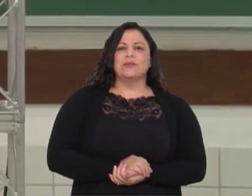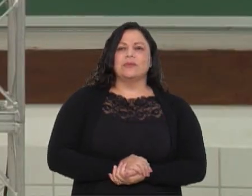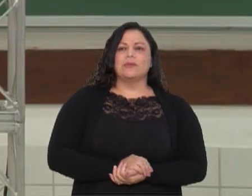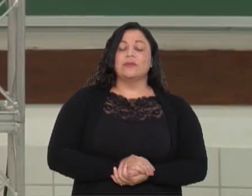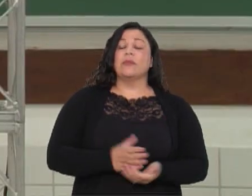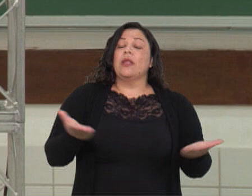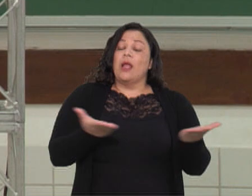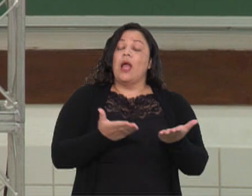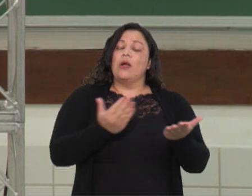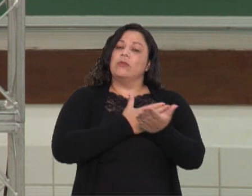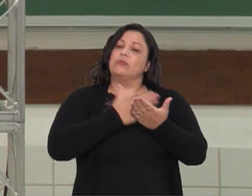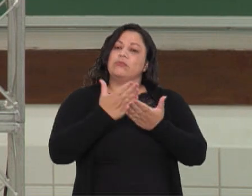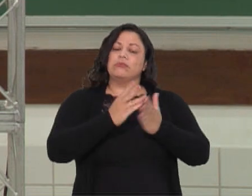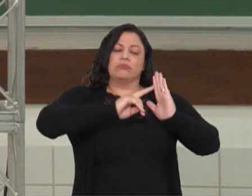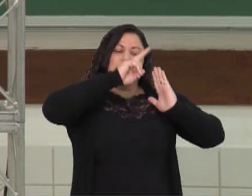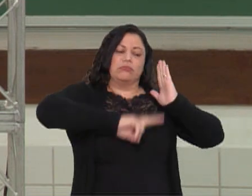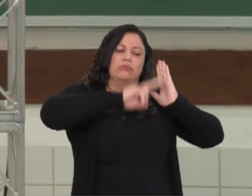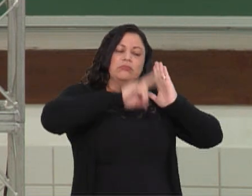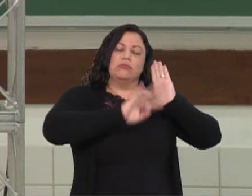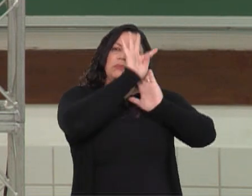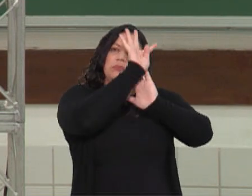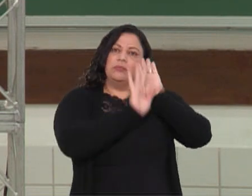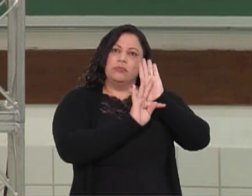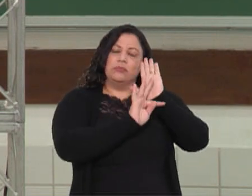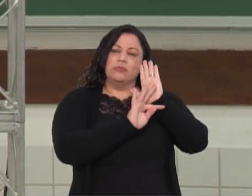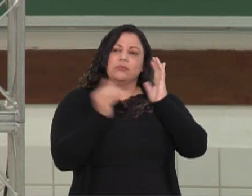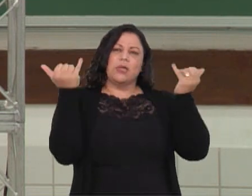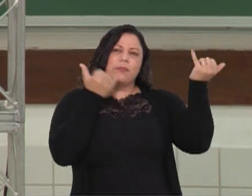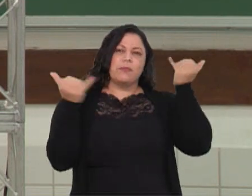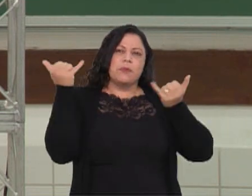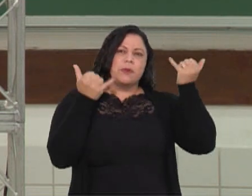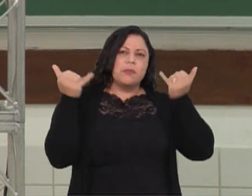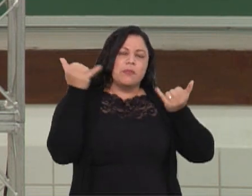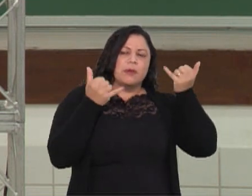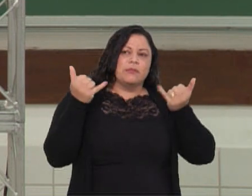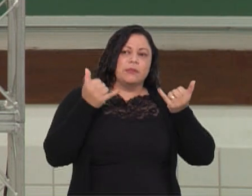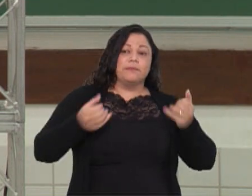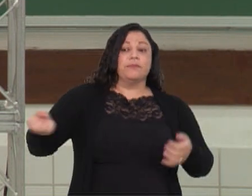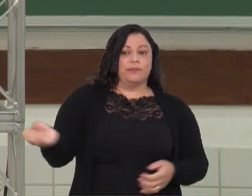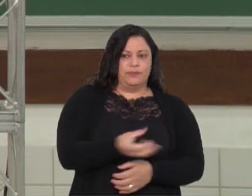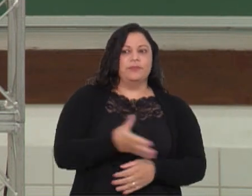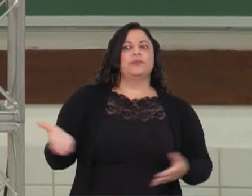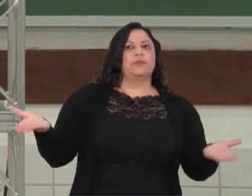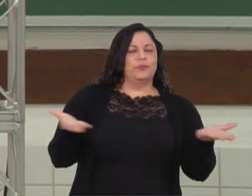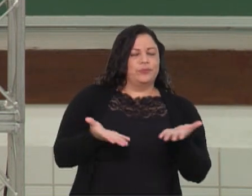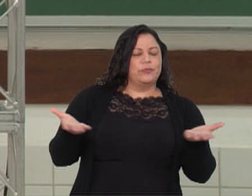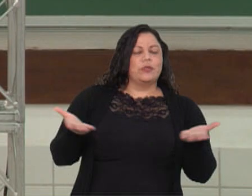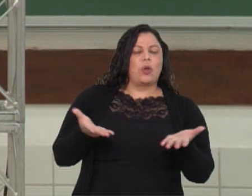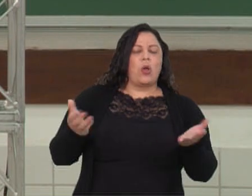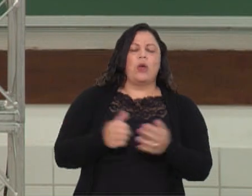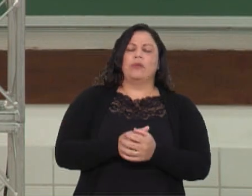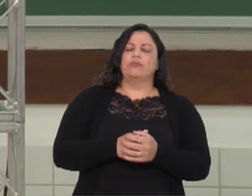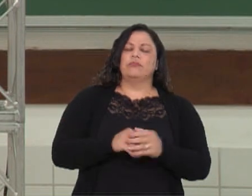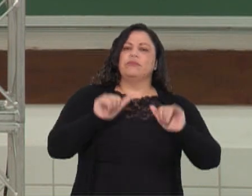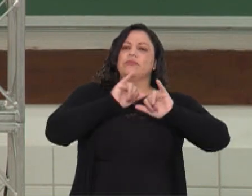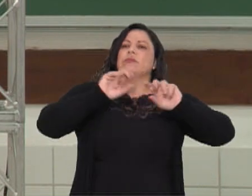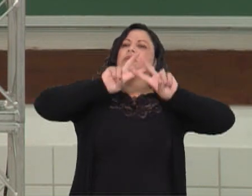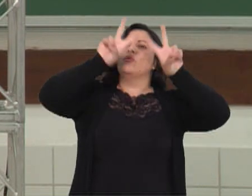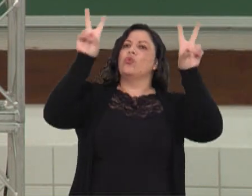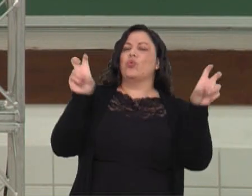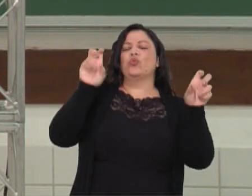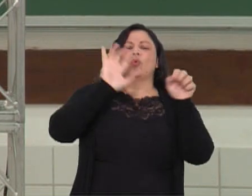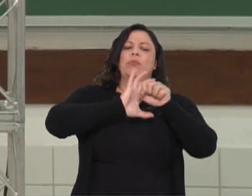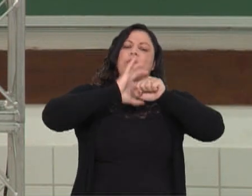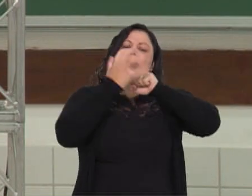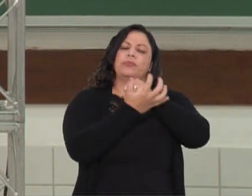Nós vamos começar com a leitura de um texto informativo bem atual, falando sobre pandemia, falando sobre